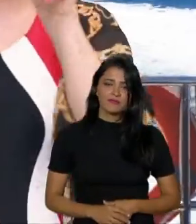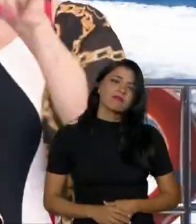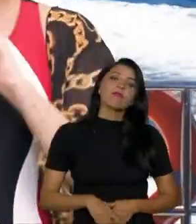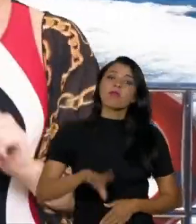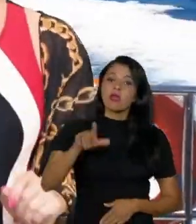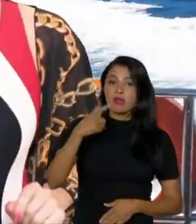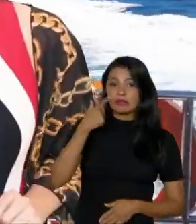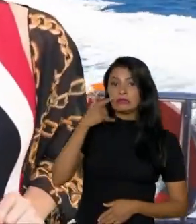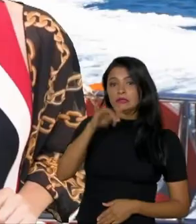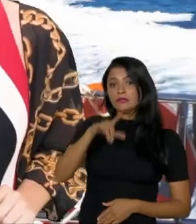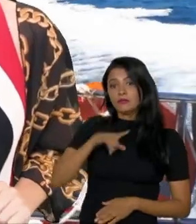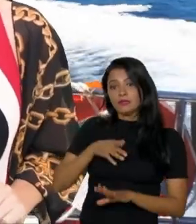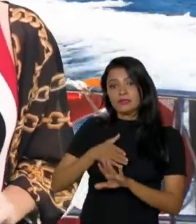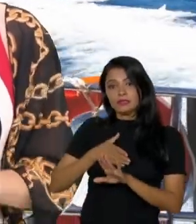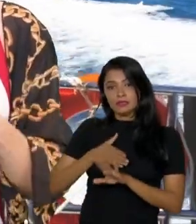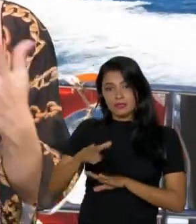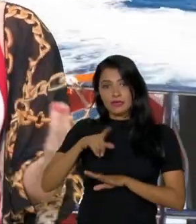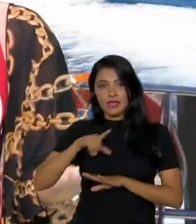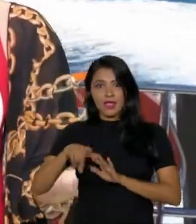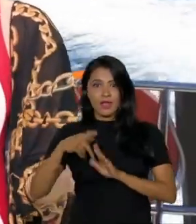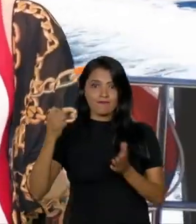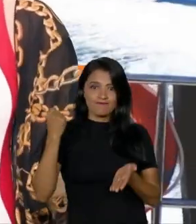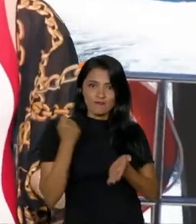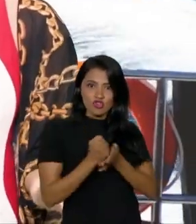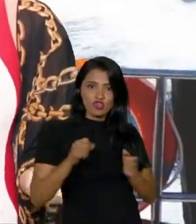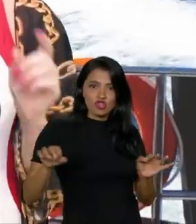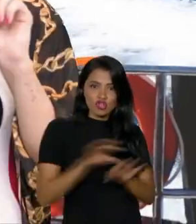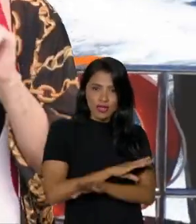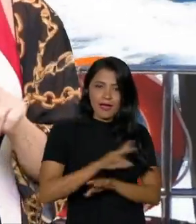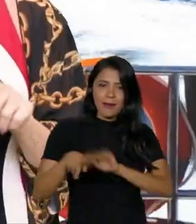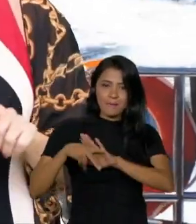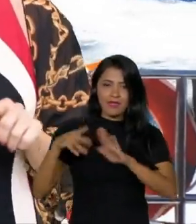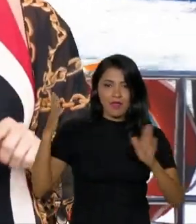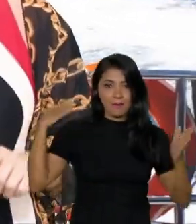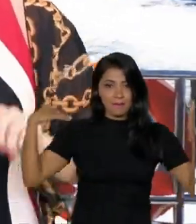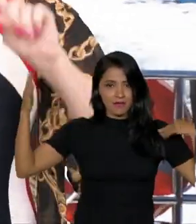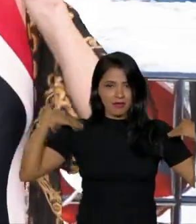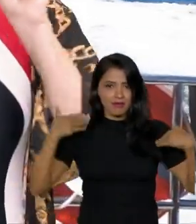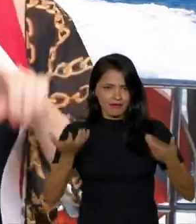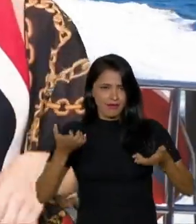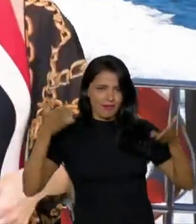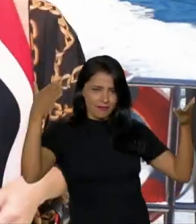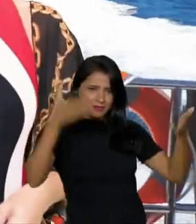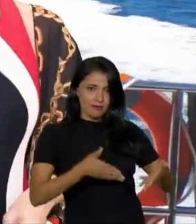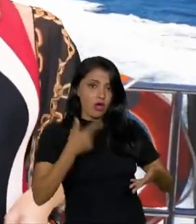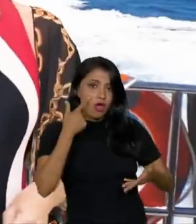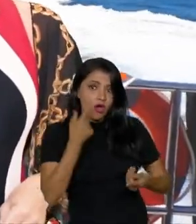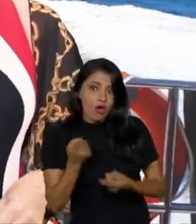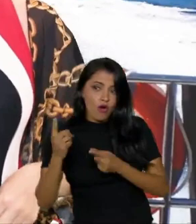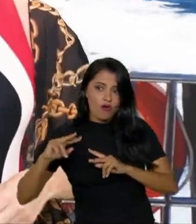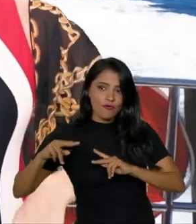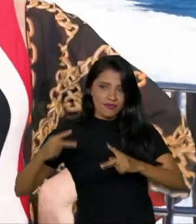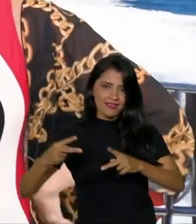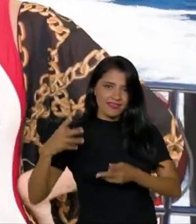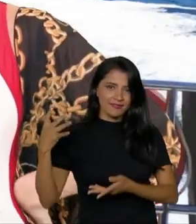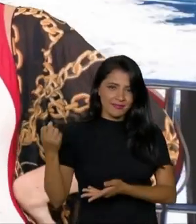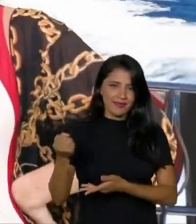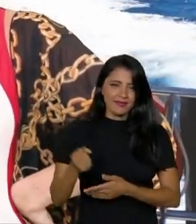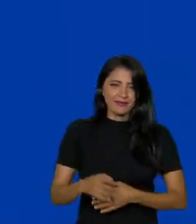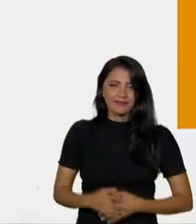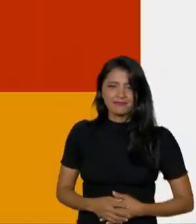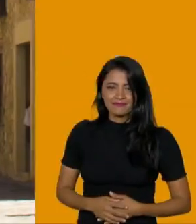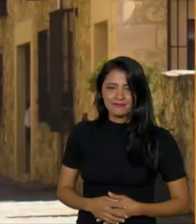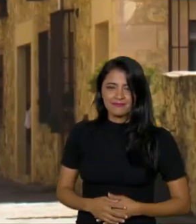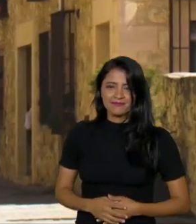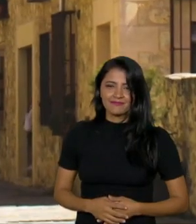Ah, e se você for aquaviário já certificado pela Marinha e quiser participar, anota esse link aí também.